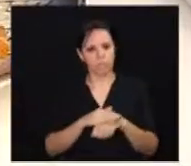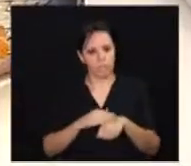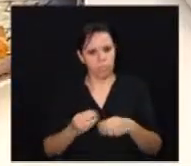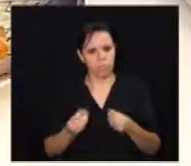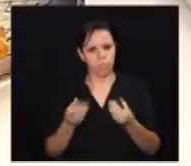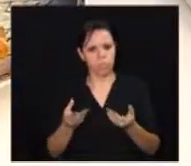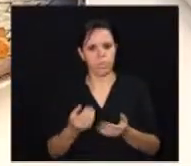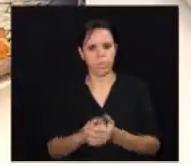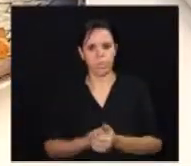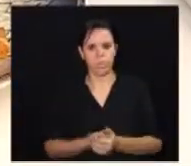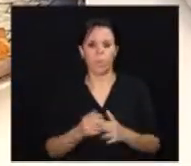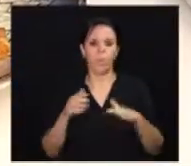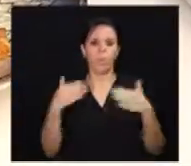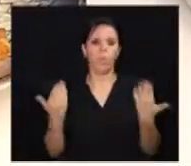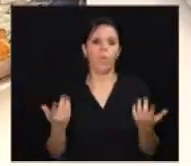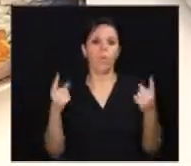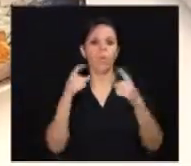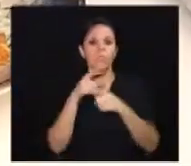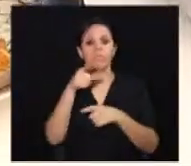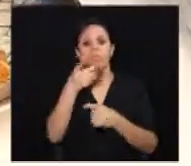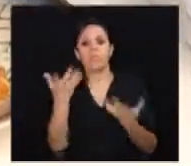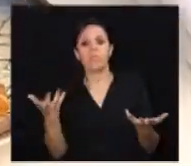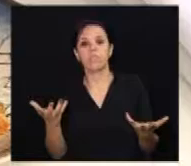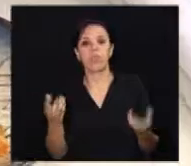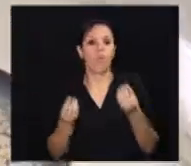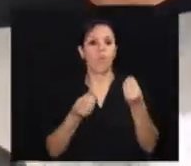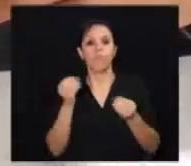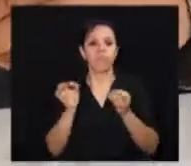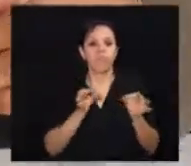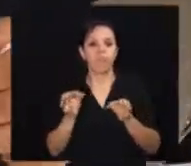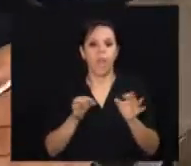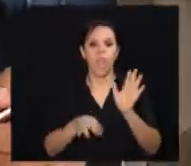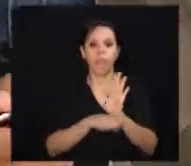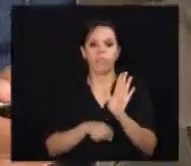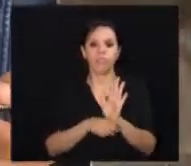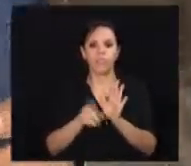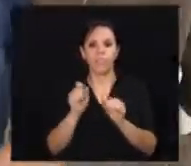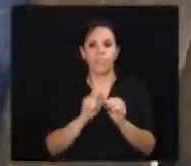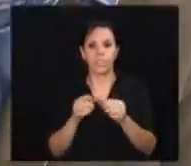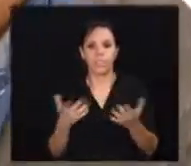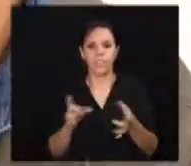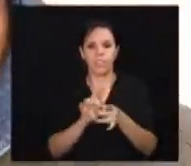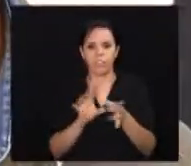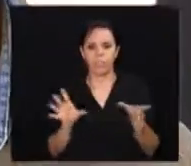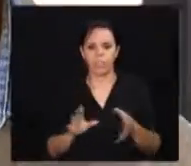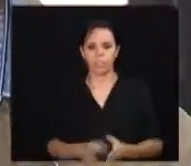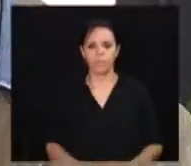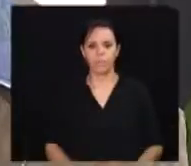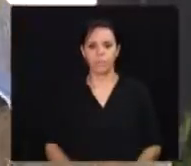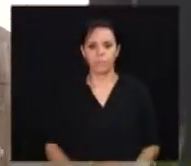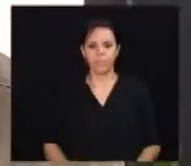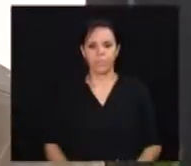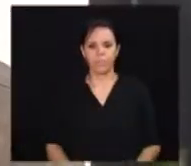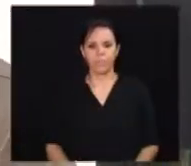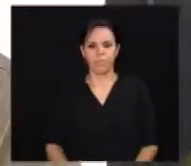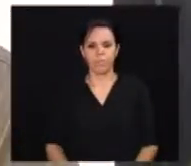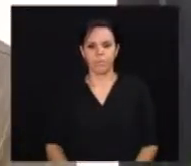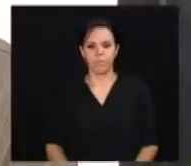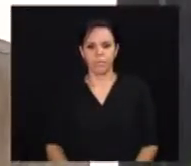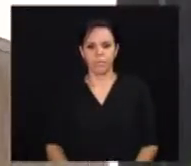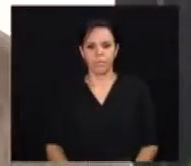receitas, vê qual que é a dificuldade que vocês estão tendo em fazer, a gente ajuda. Podem ficar à vontade.